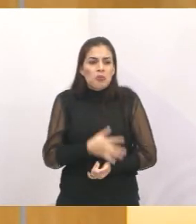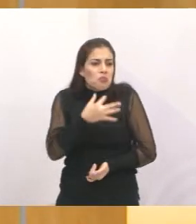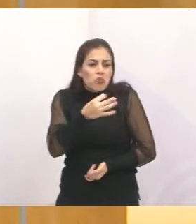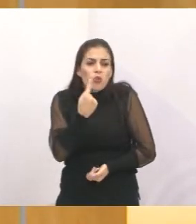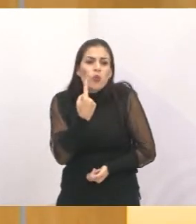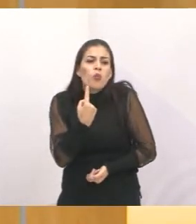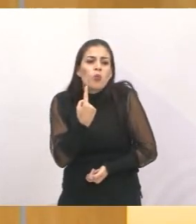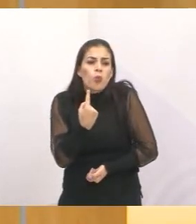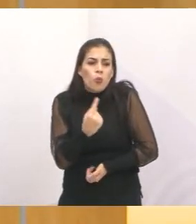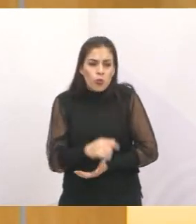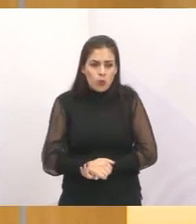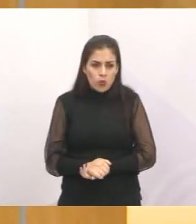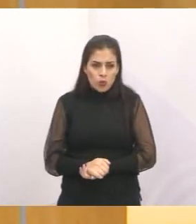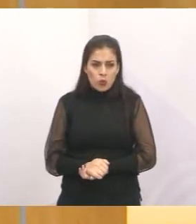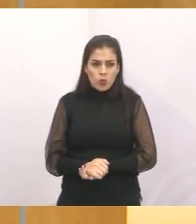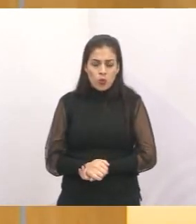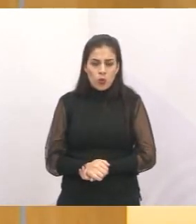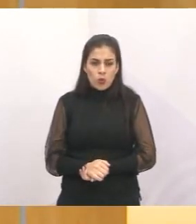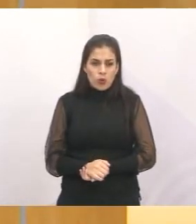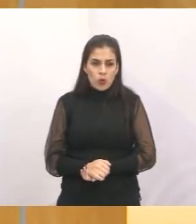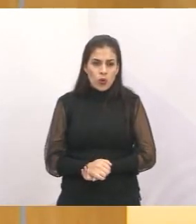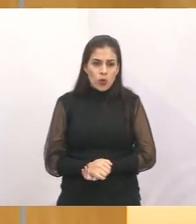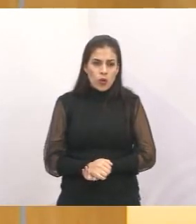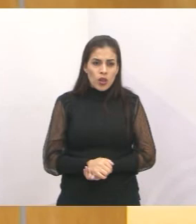água. Então são mais de